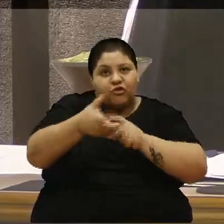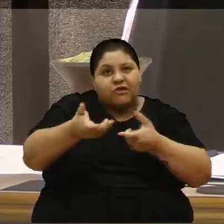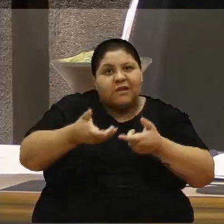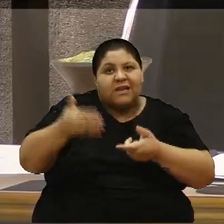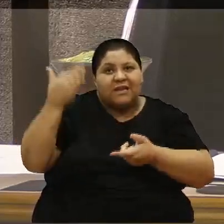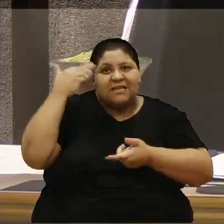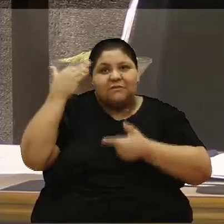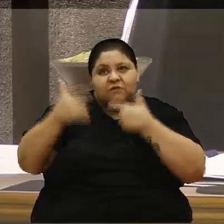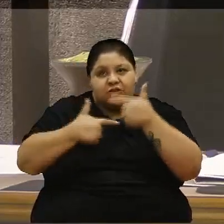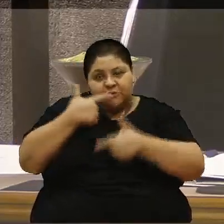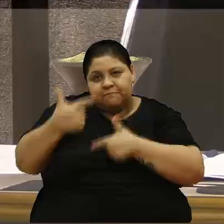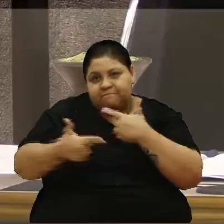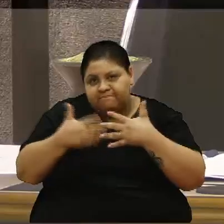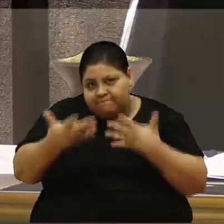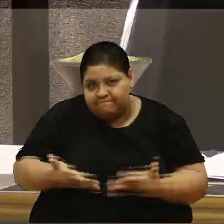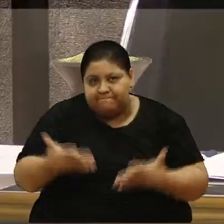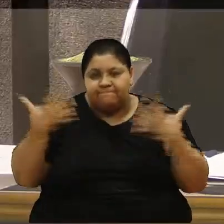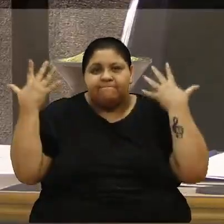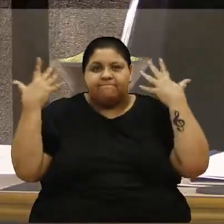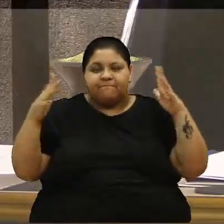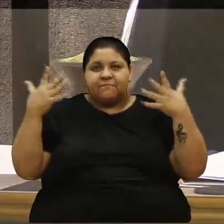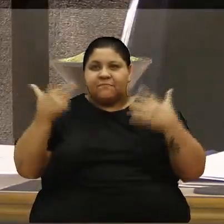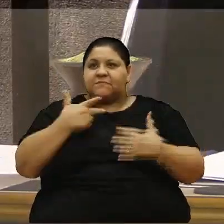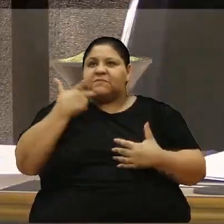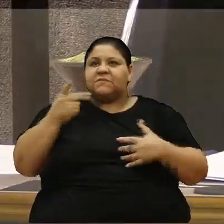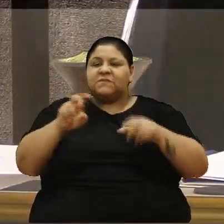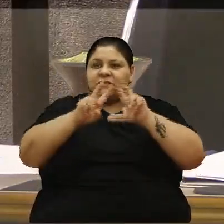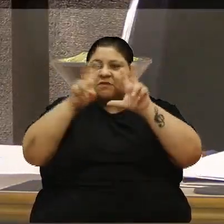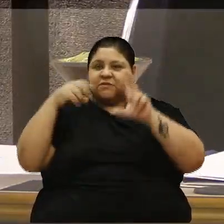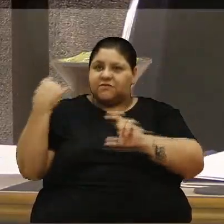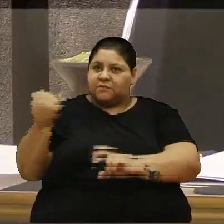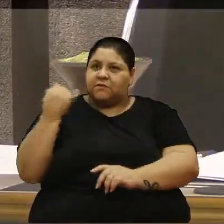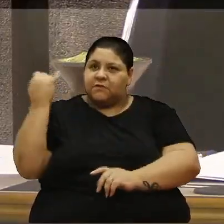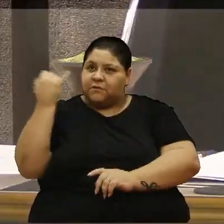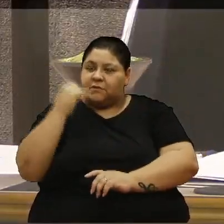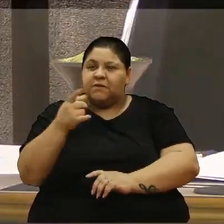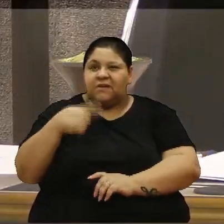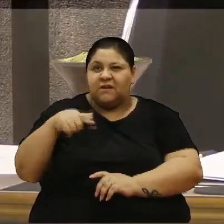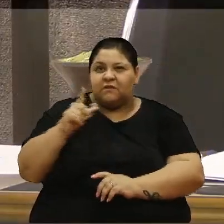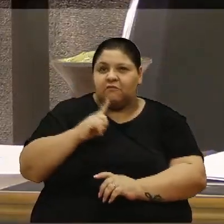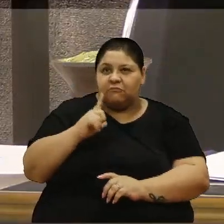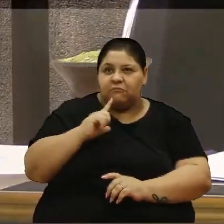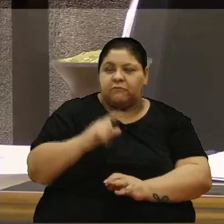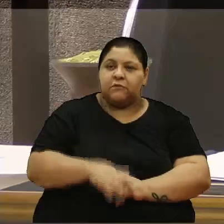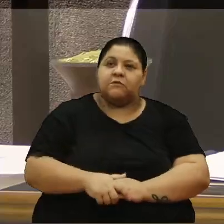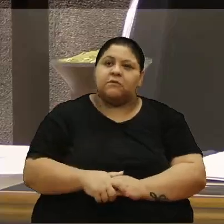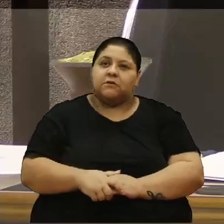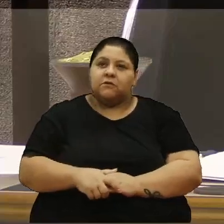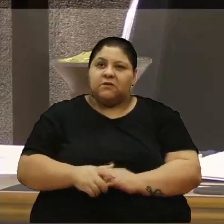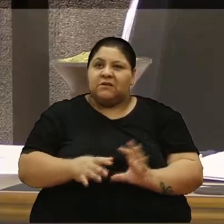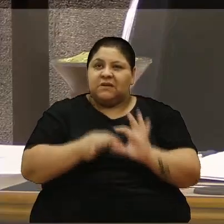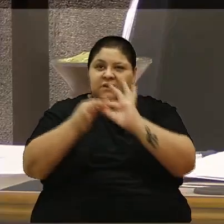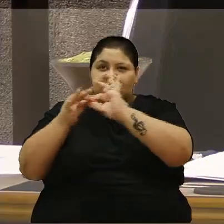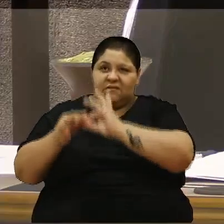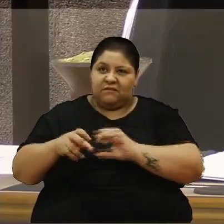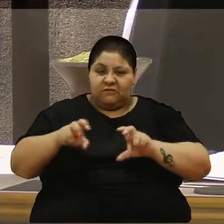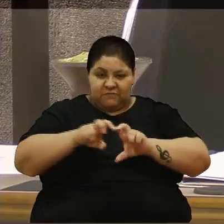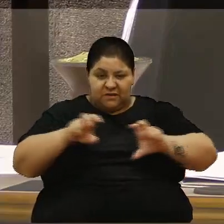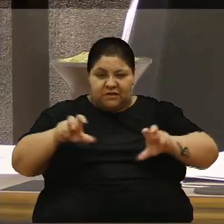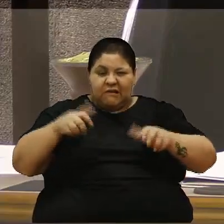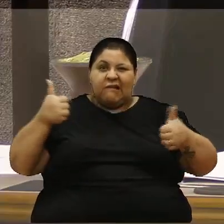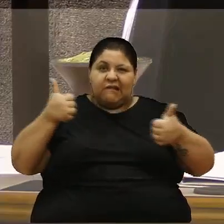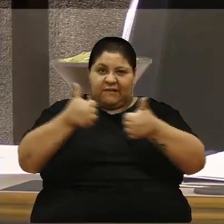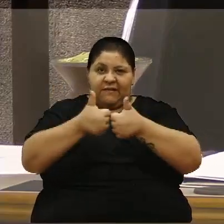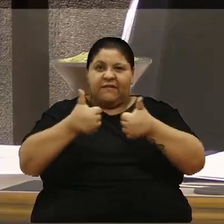de trabalho. Então, parabéns por ter trazido esse tema tão importante. A gente tem a conexão de uma bancada muito próxima,